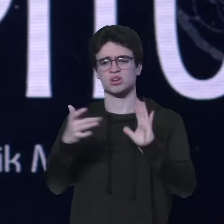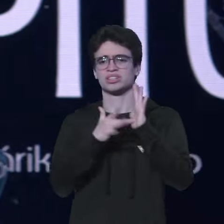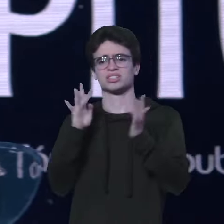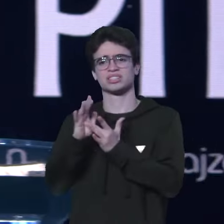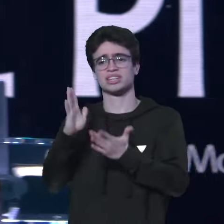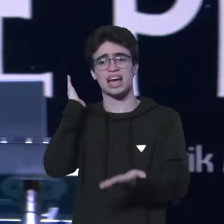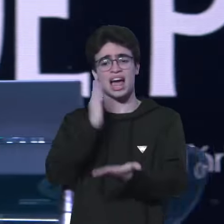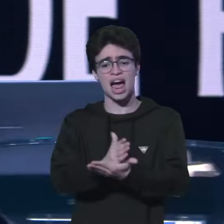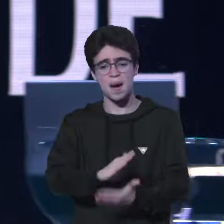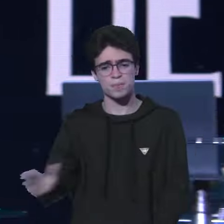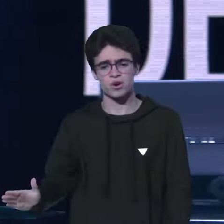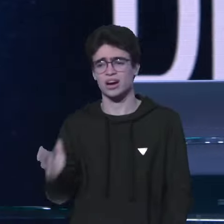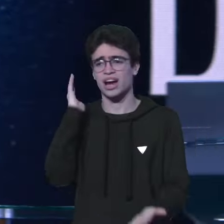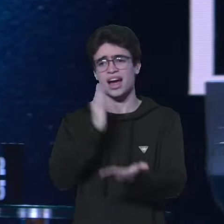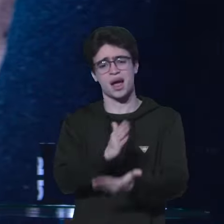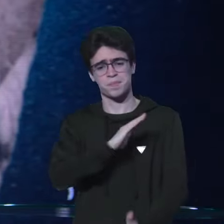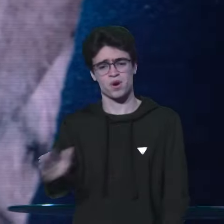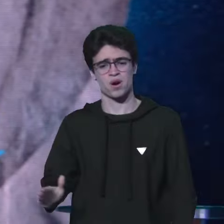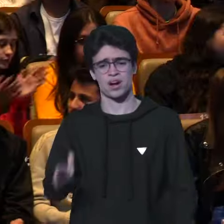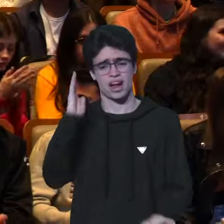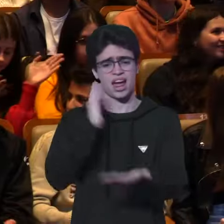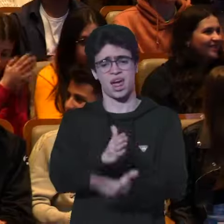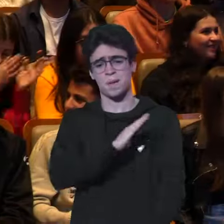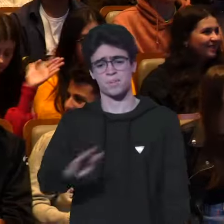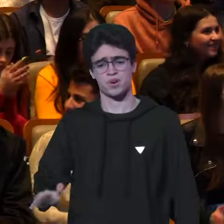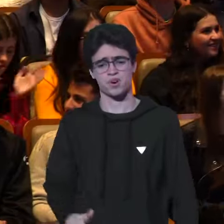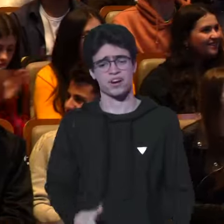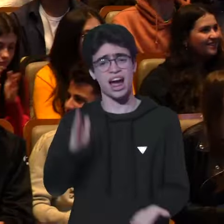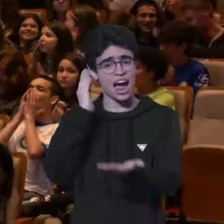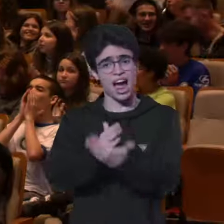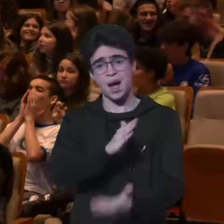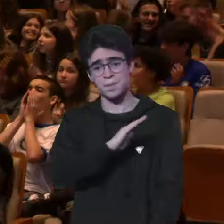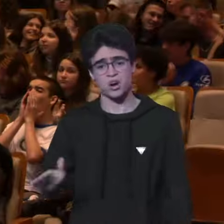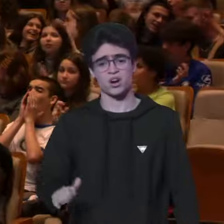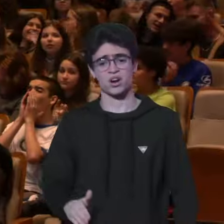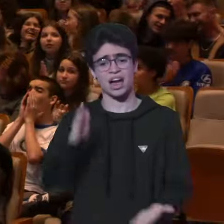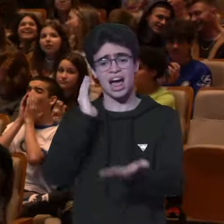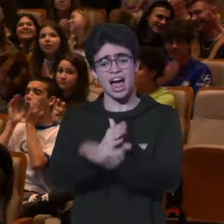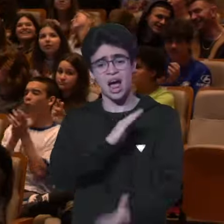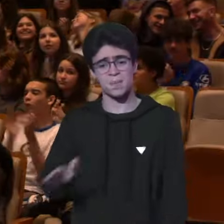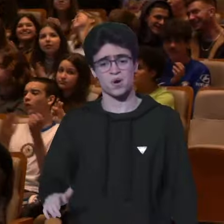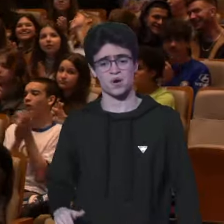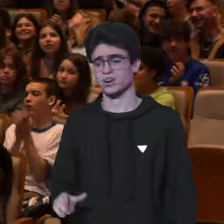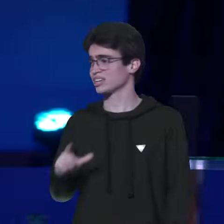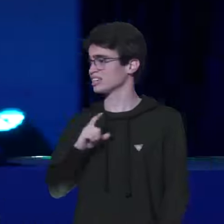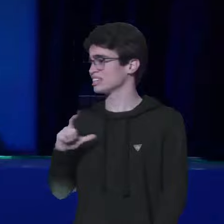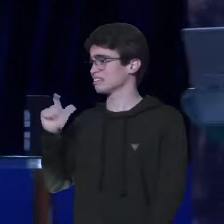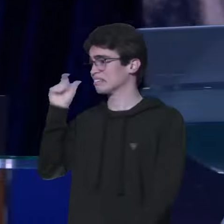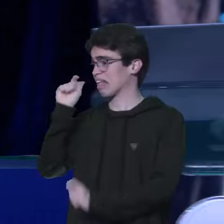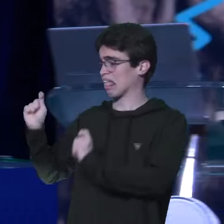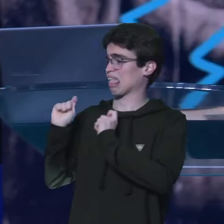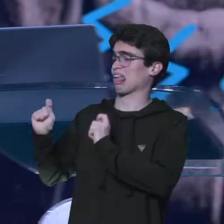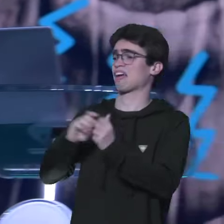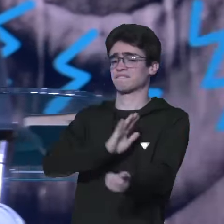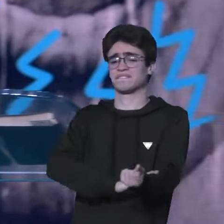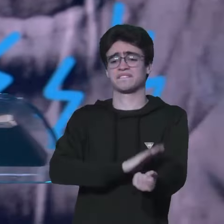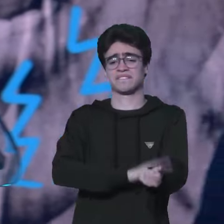chega, chega, chega, chega, chega de ser dominado pelos seus